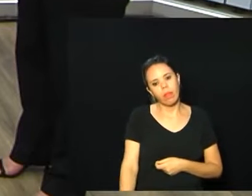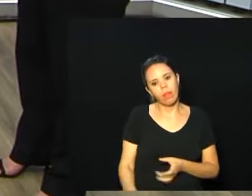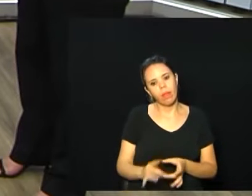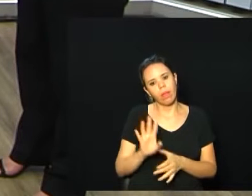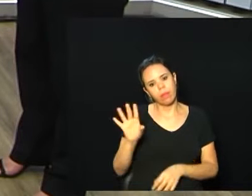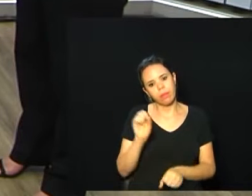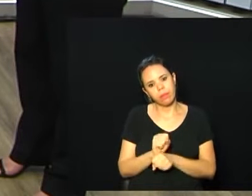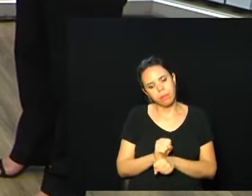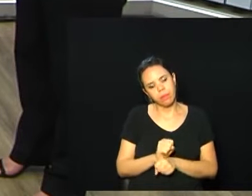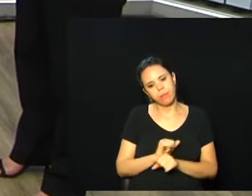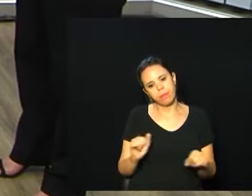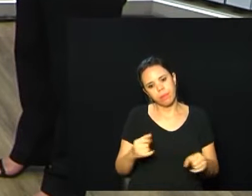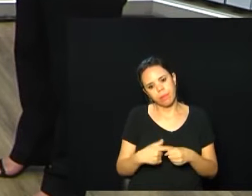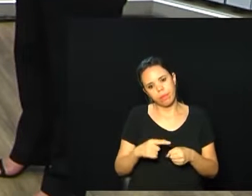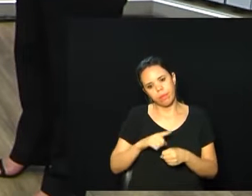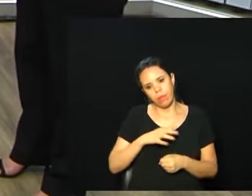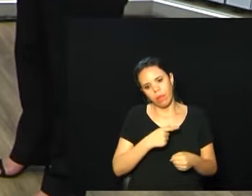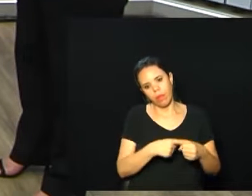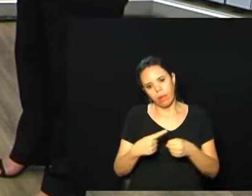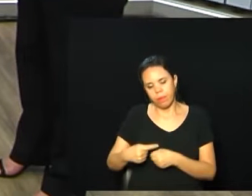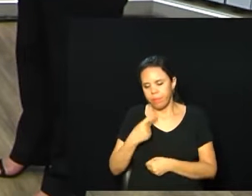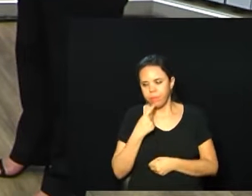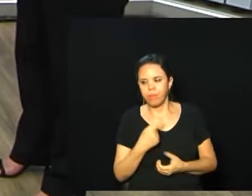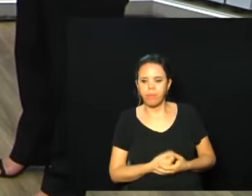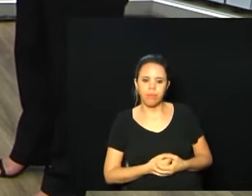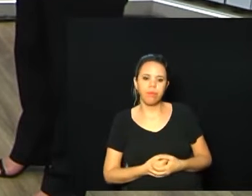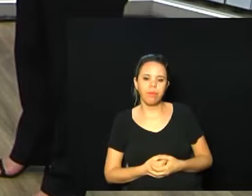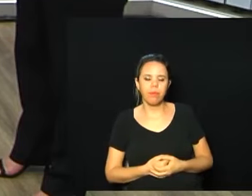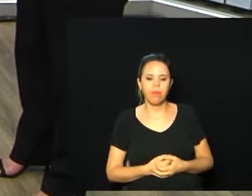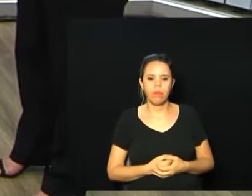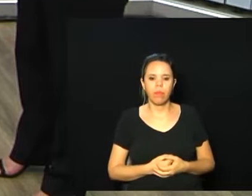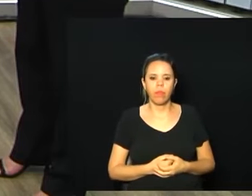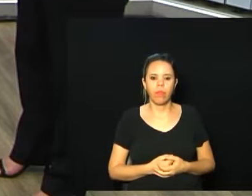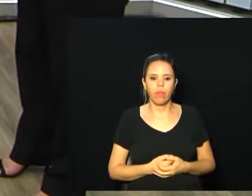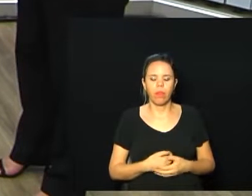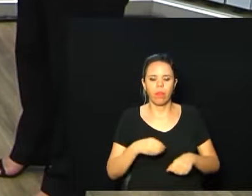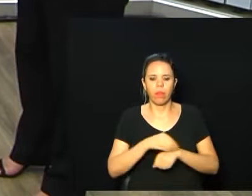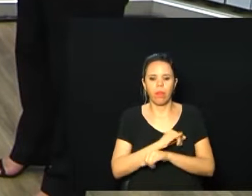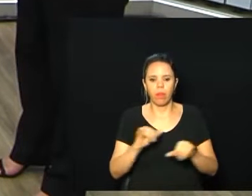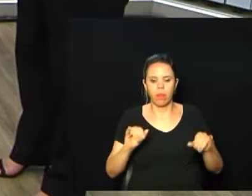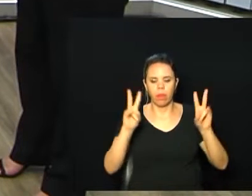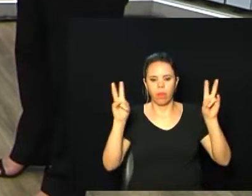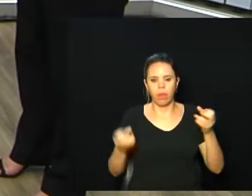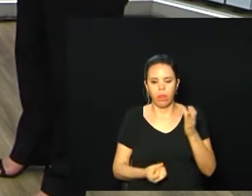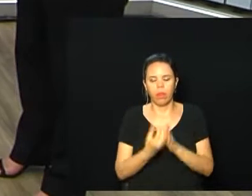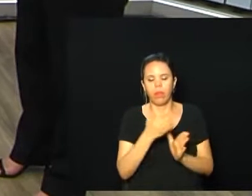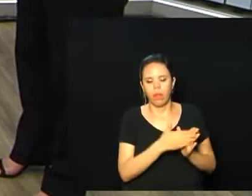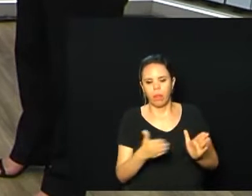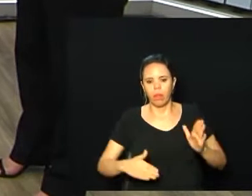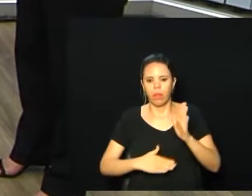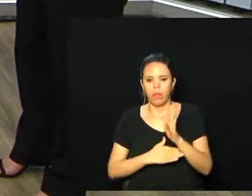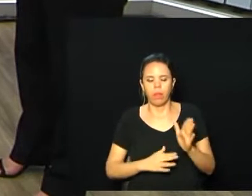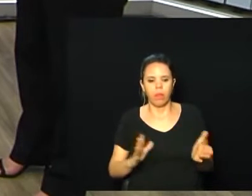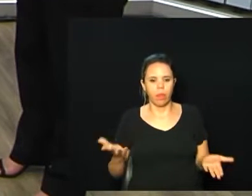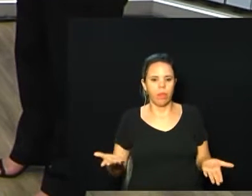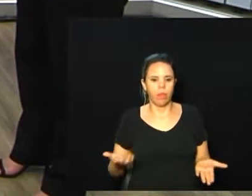liberar. Estas foram as notícias aí de Campinas e região, mas você vai trazer agora também as notícias aqui do